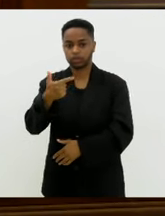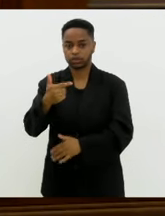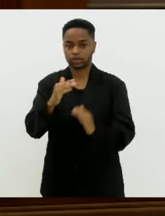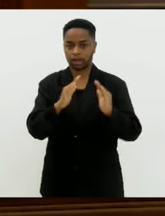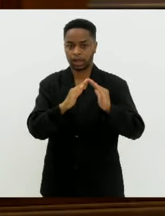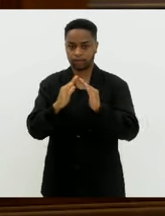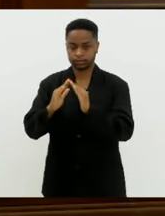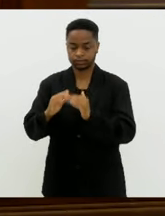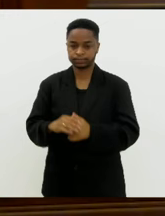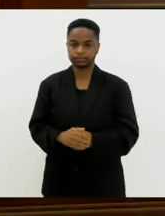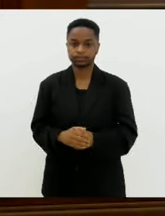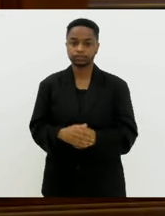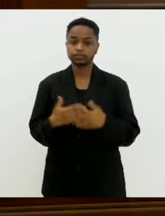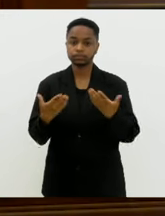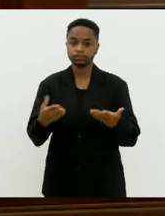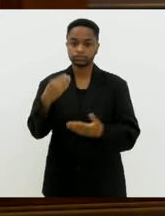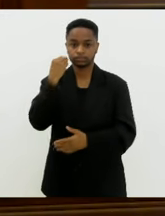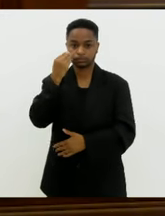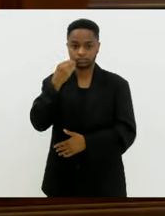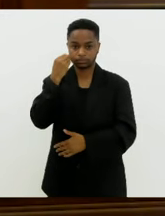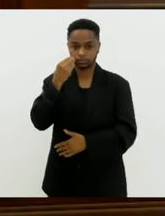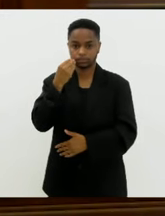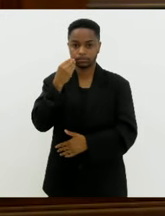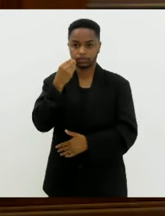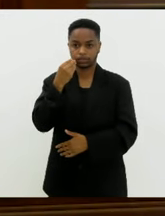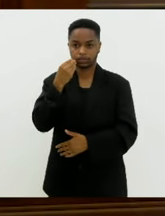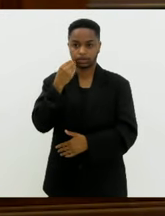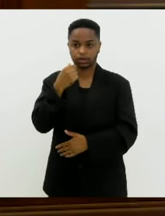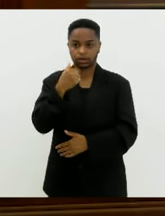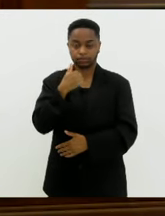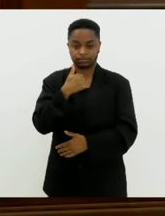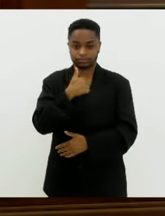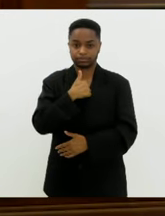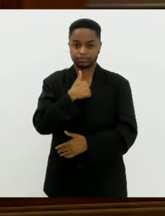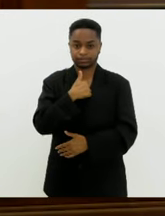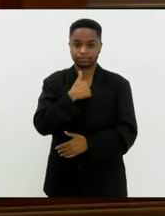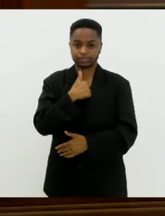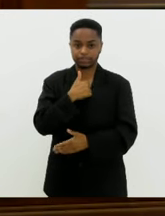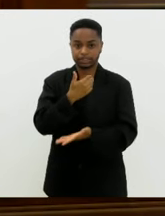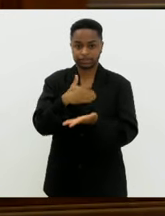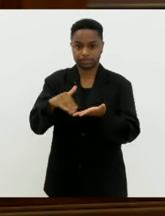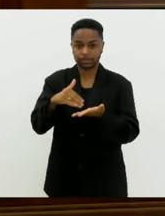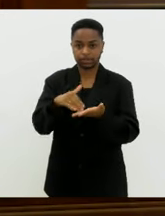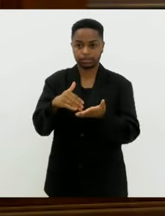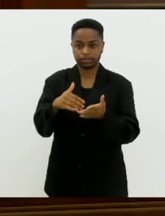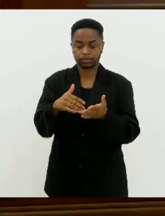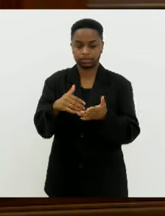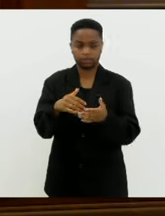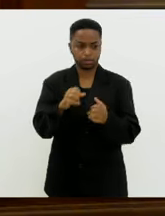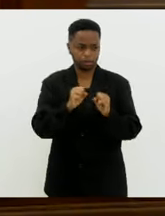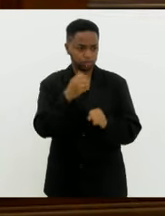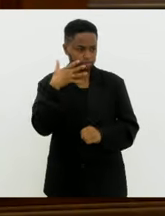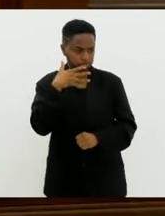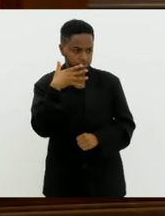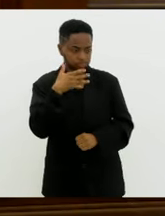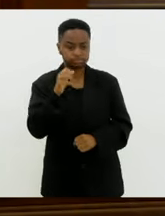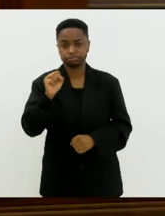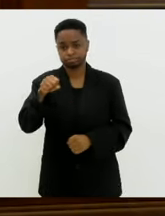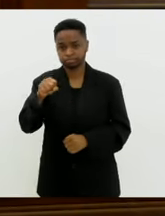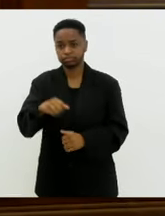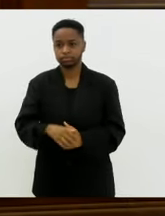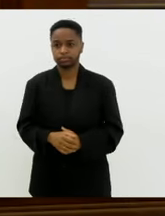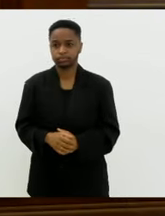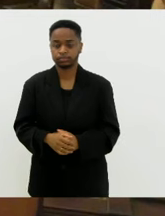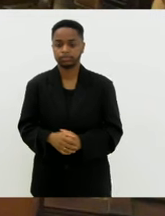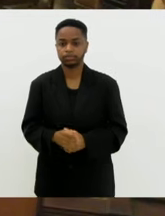essa experiência que eu vivenciei como secretário... Vossa Excelência, por dar uma parte? Com certeza. Deputado